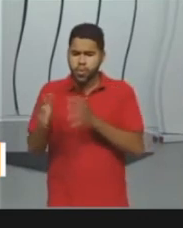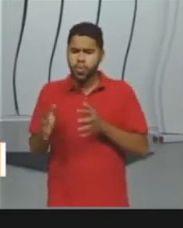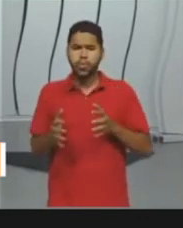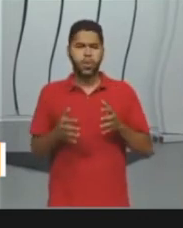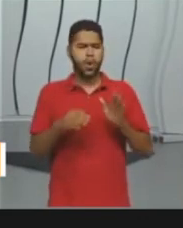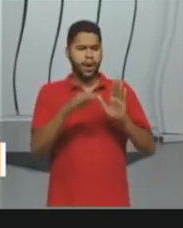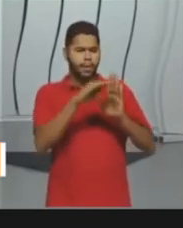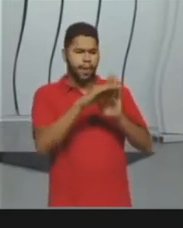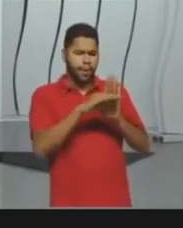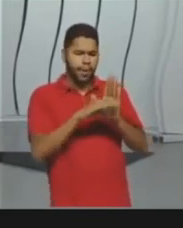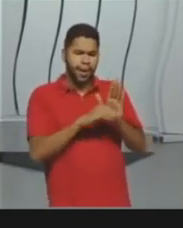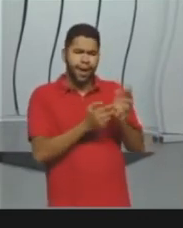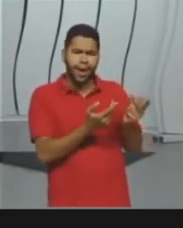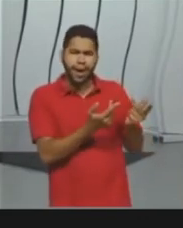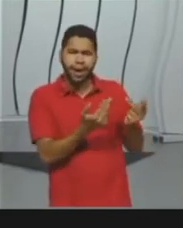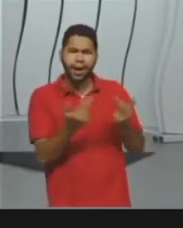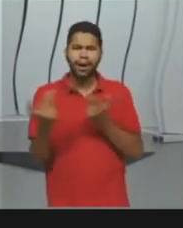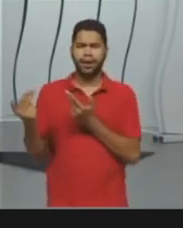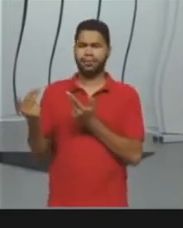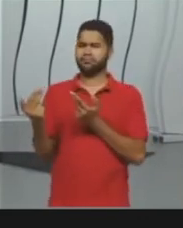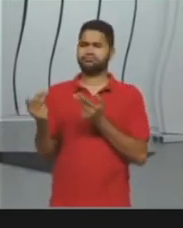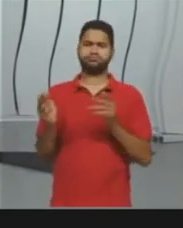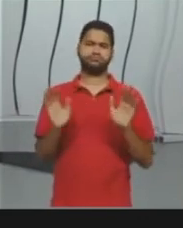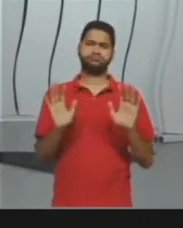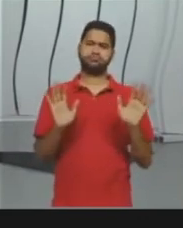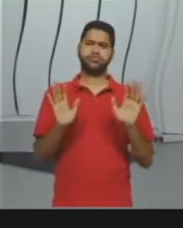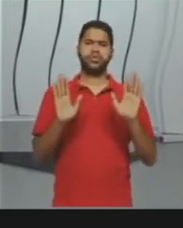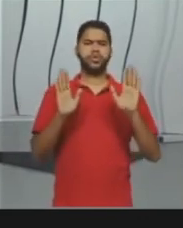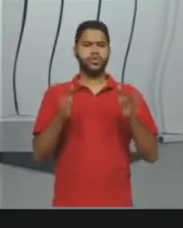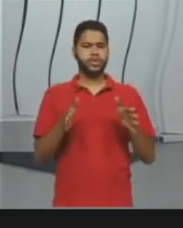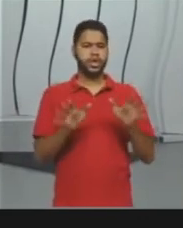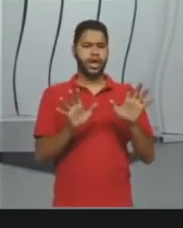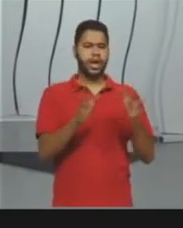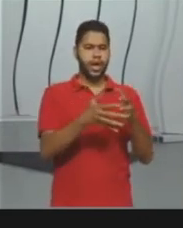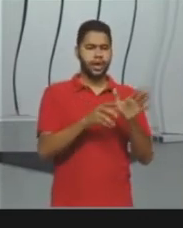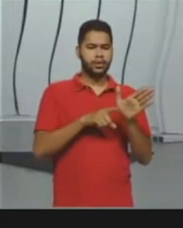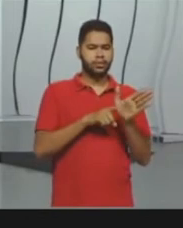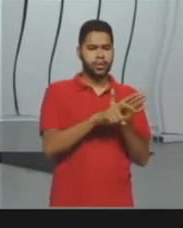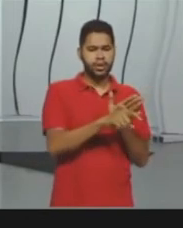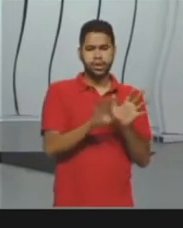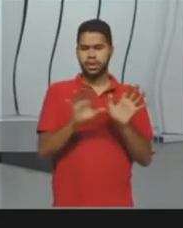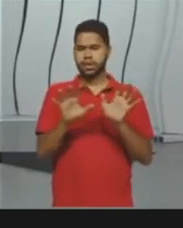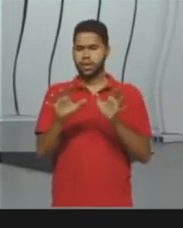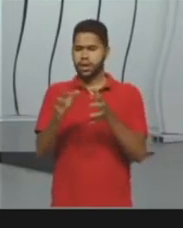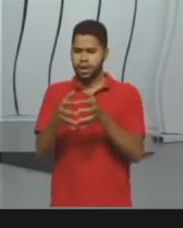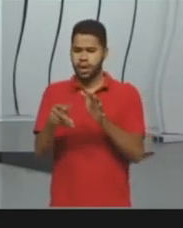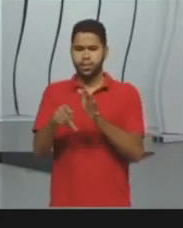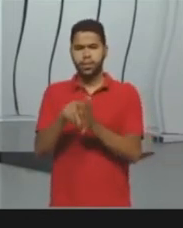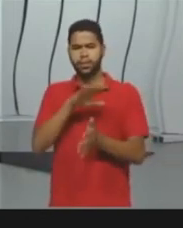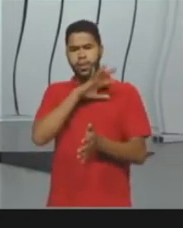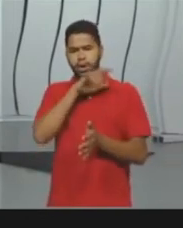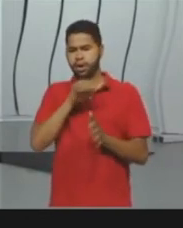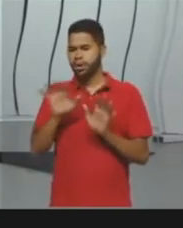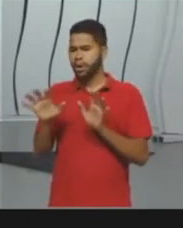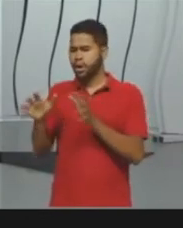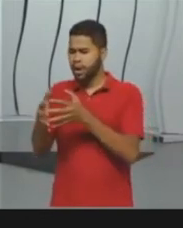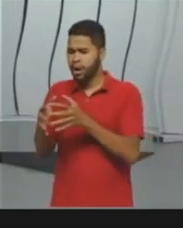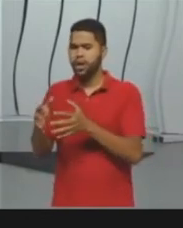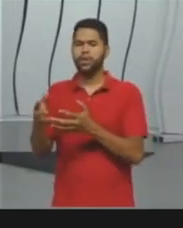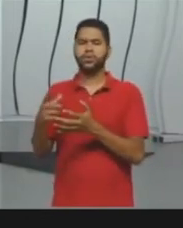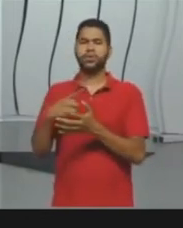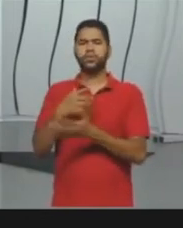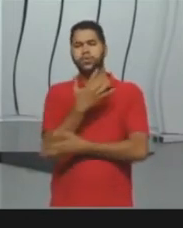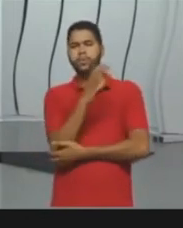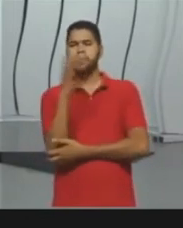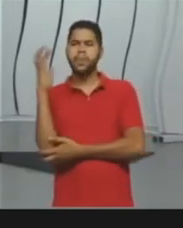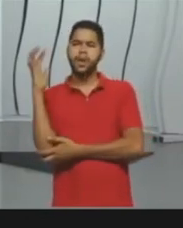classificar todos os grupos igualmente. Você já dividiu os reinos lá, reino da bactéria, reino dos animais, reino das plantas. E aí, quando